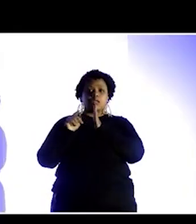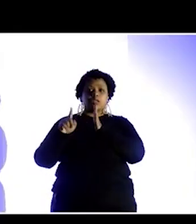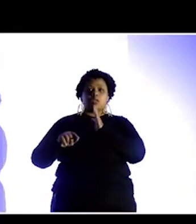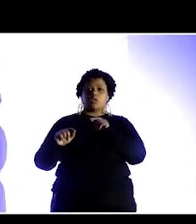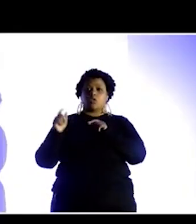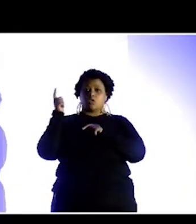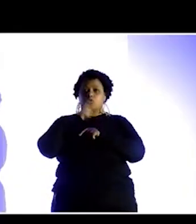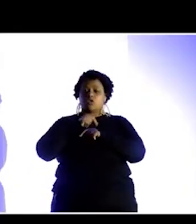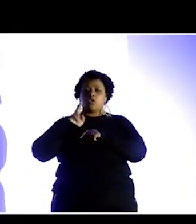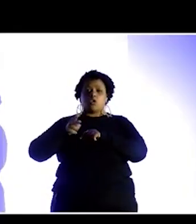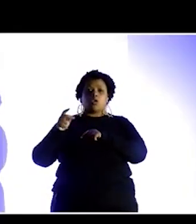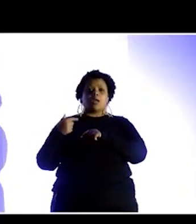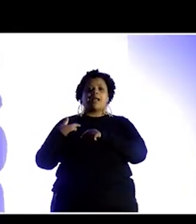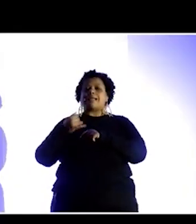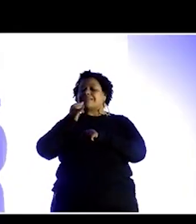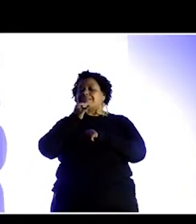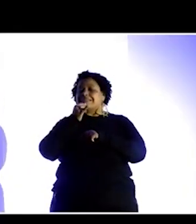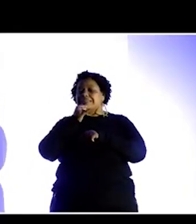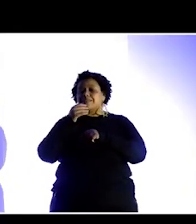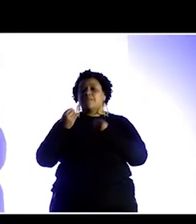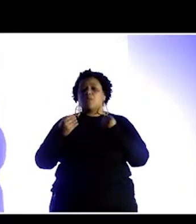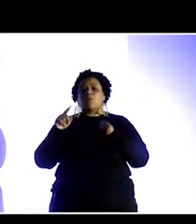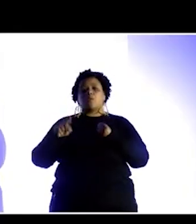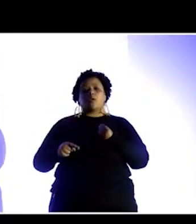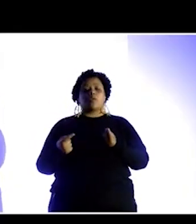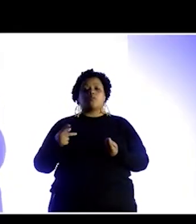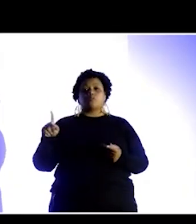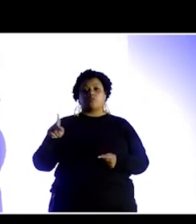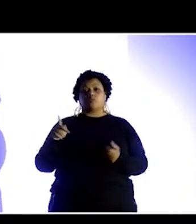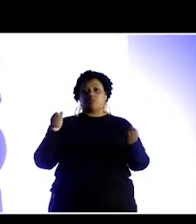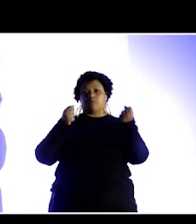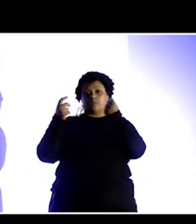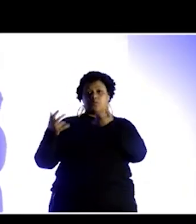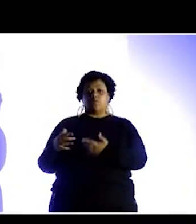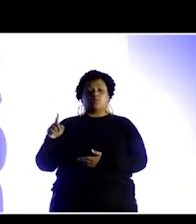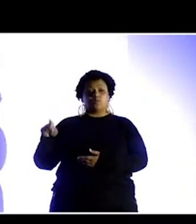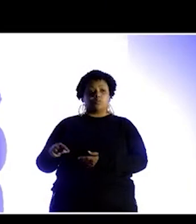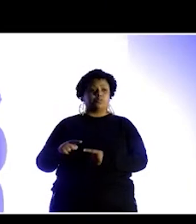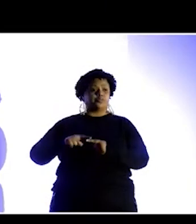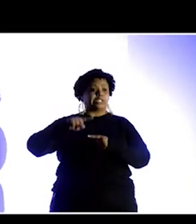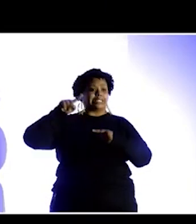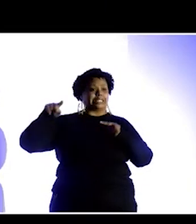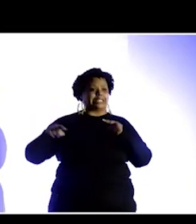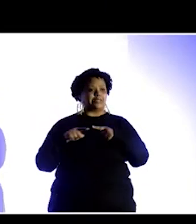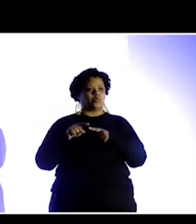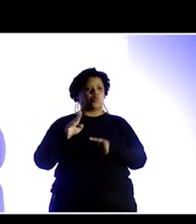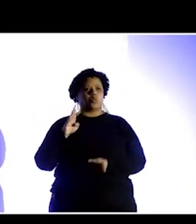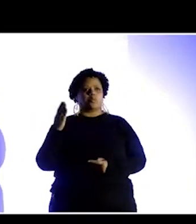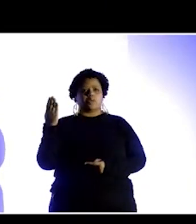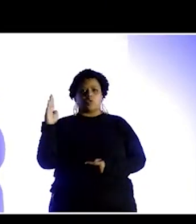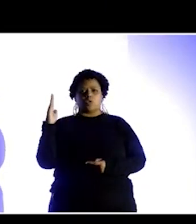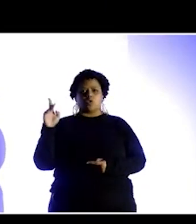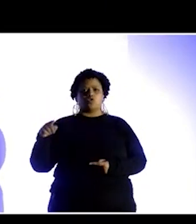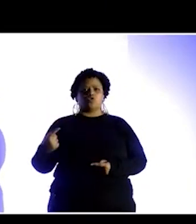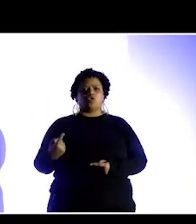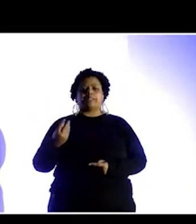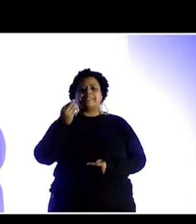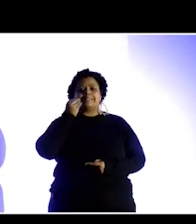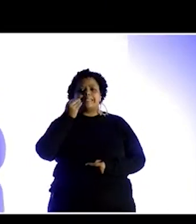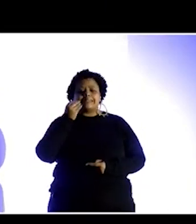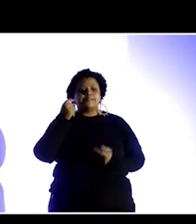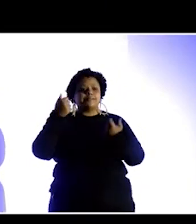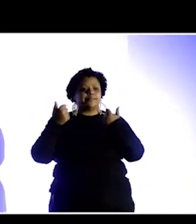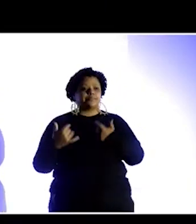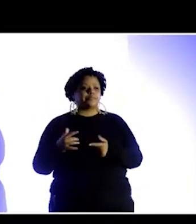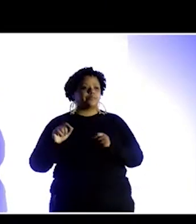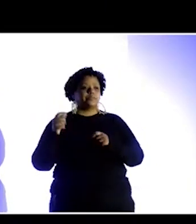ou tentam simular, como o professor mostrou, aquele ciclo hidrológico. A gente tenta, de forma bastante ousada,